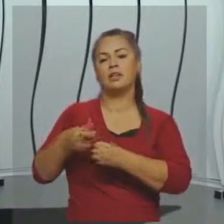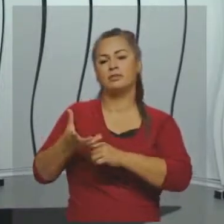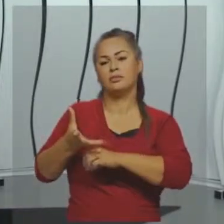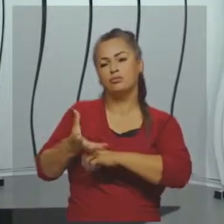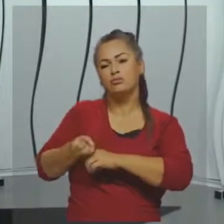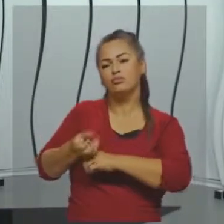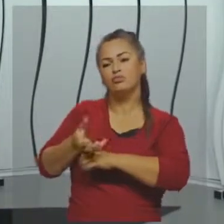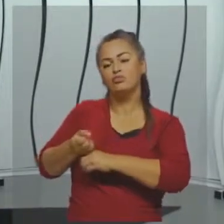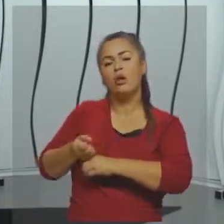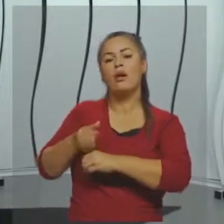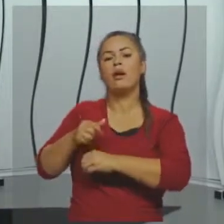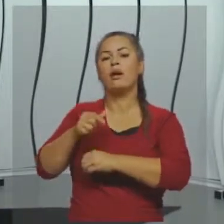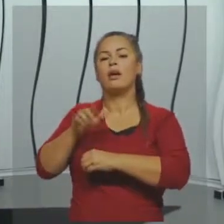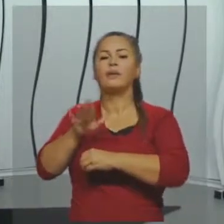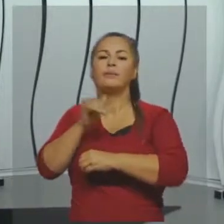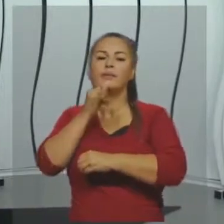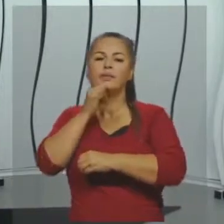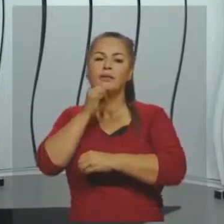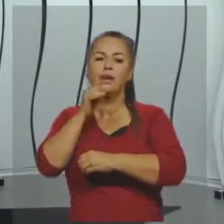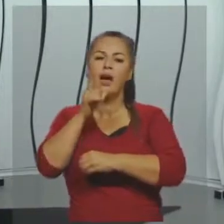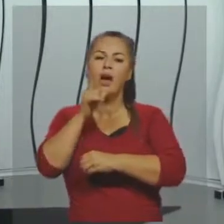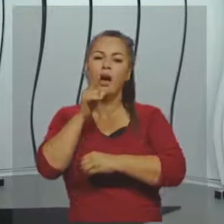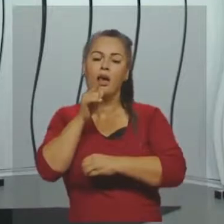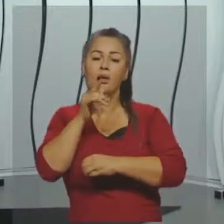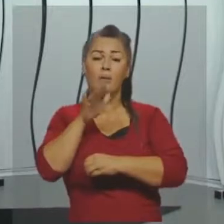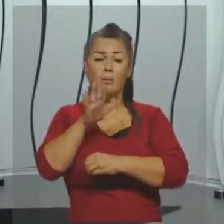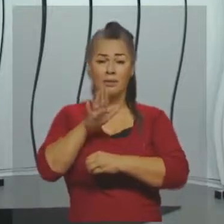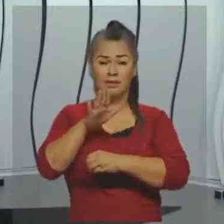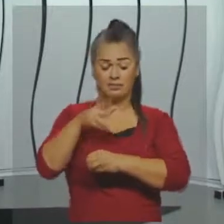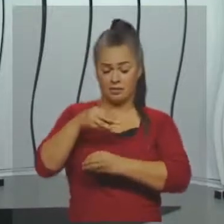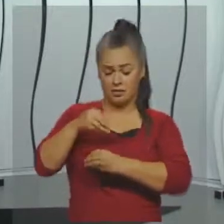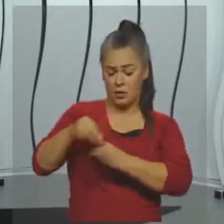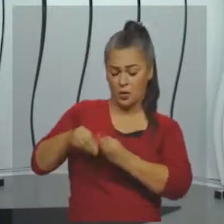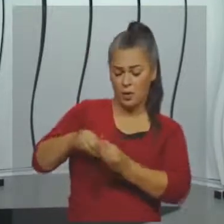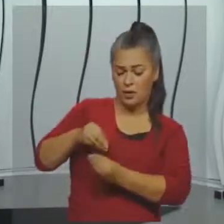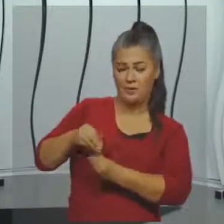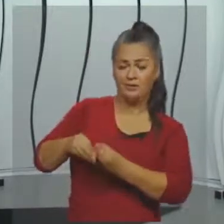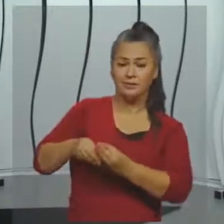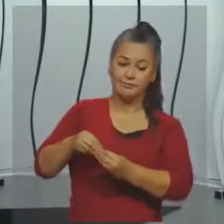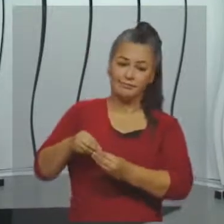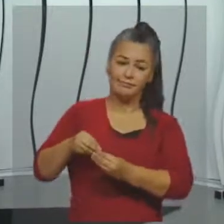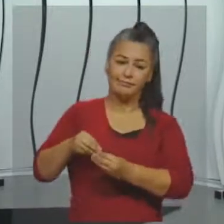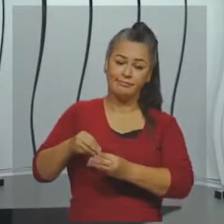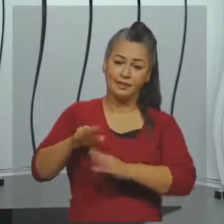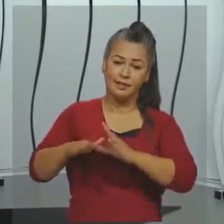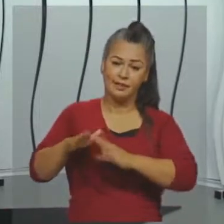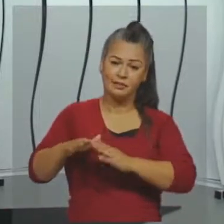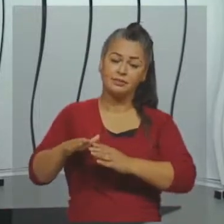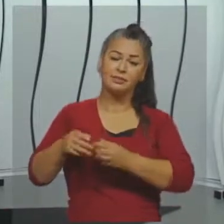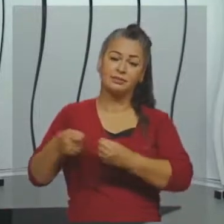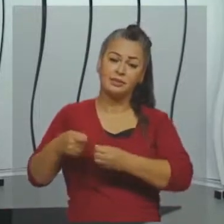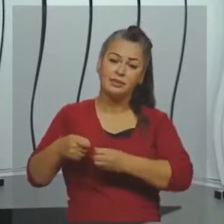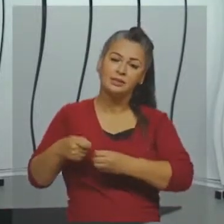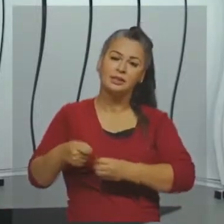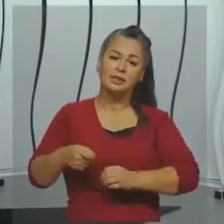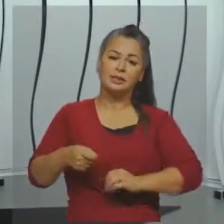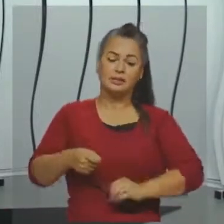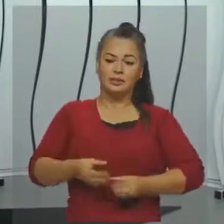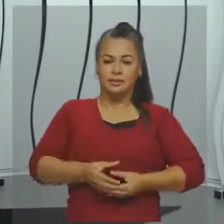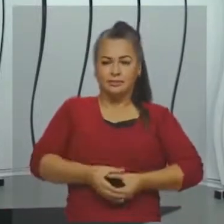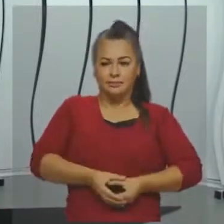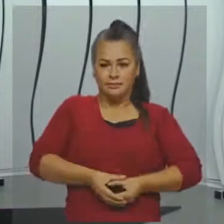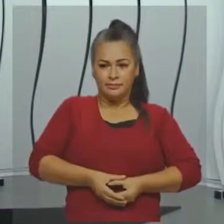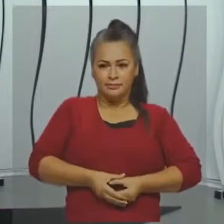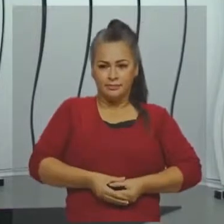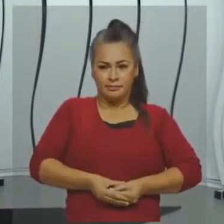minerais. Mas parte dessa água e sais minerais também são eliminados na urina O que é muito